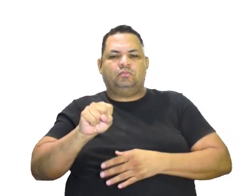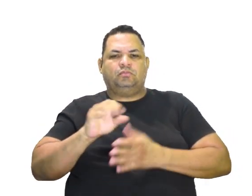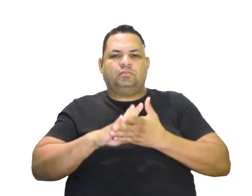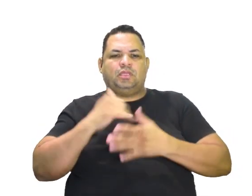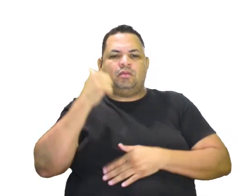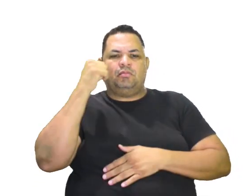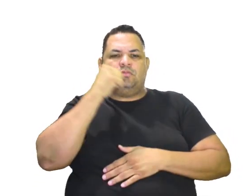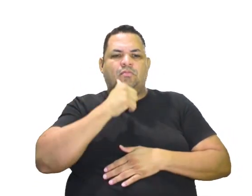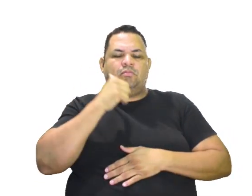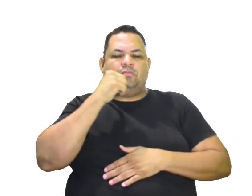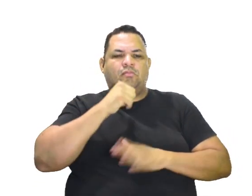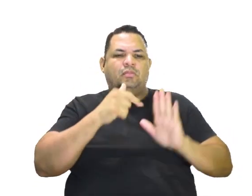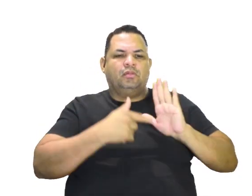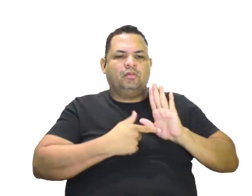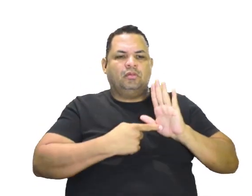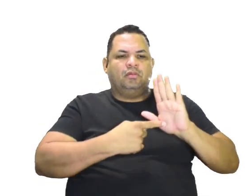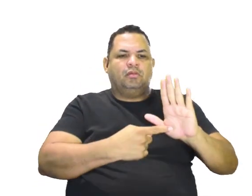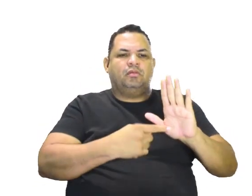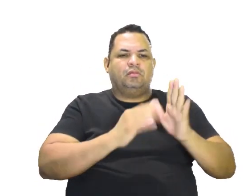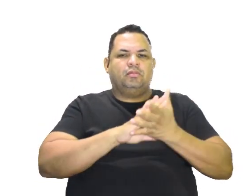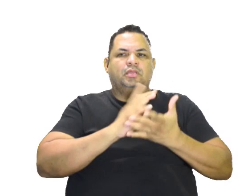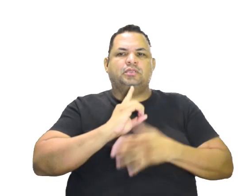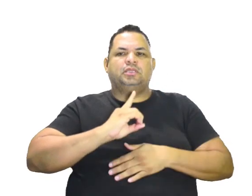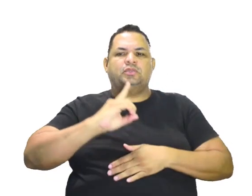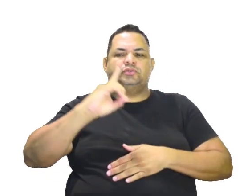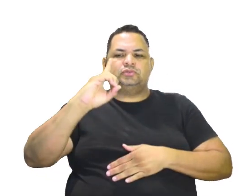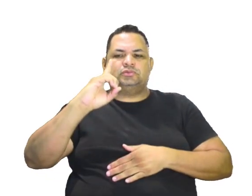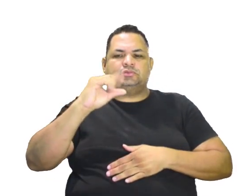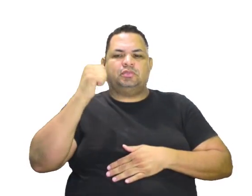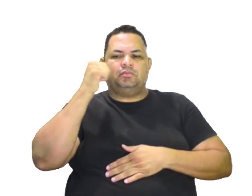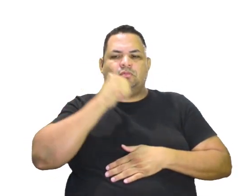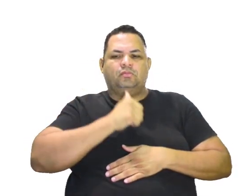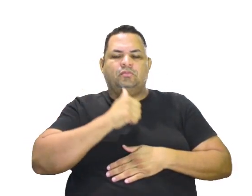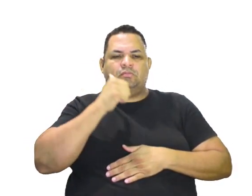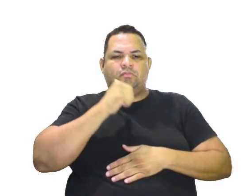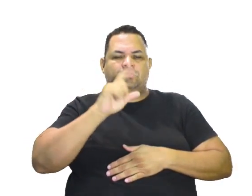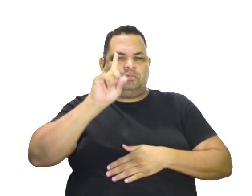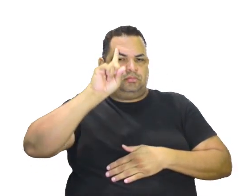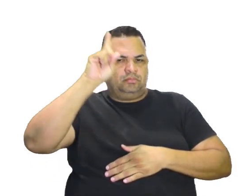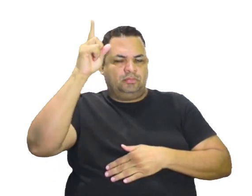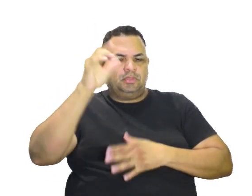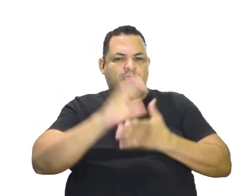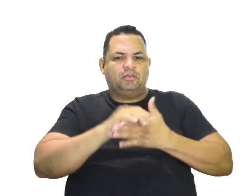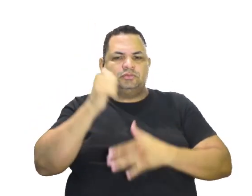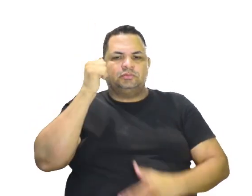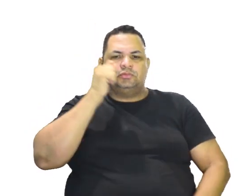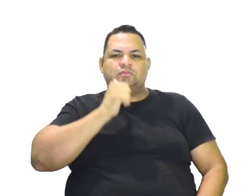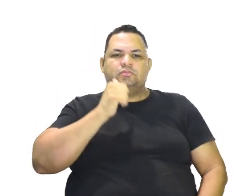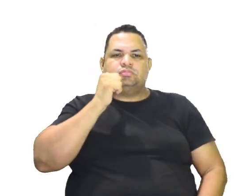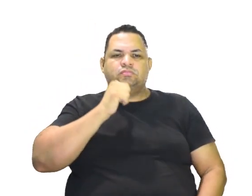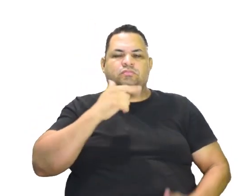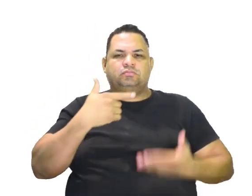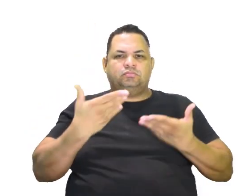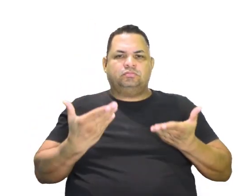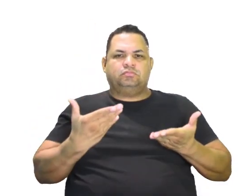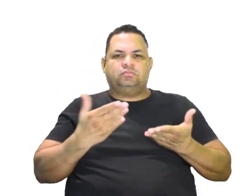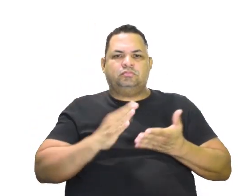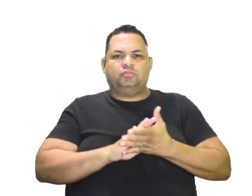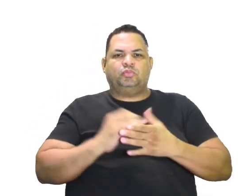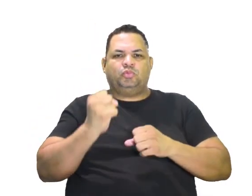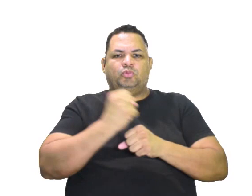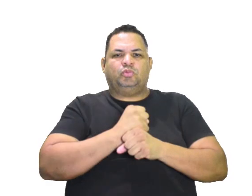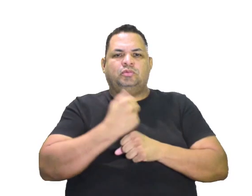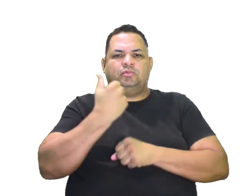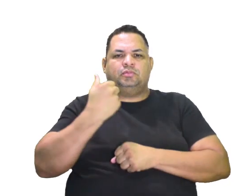a mulher, representada pela mulher, era uma deusa, era um ideal feminino. Então, em